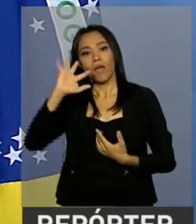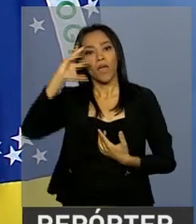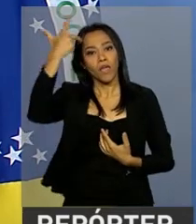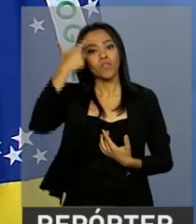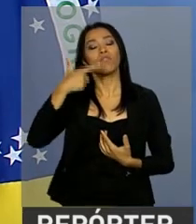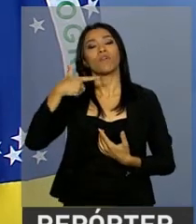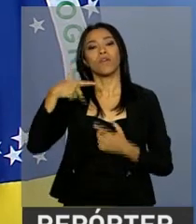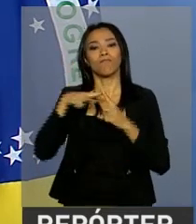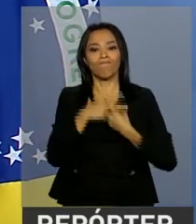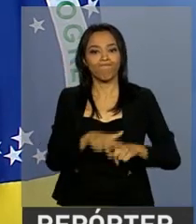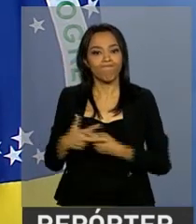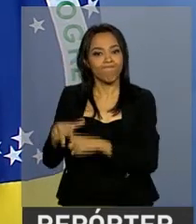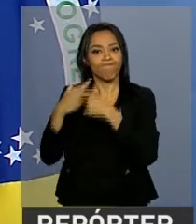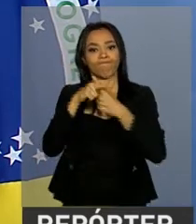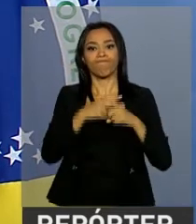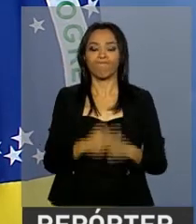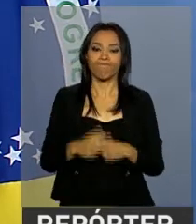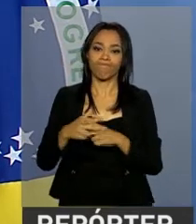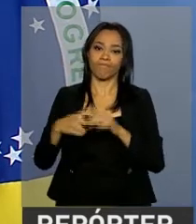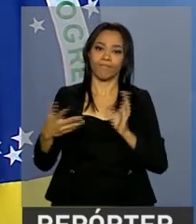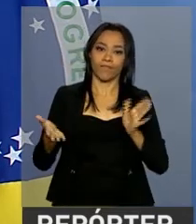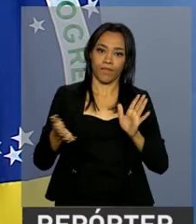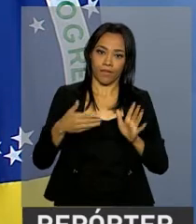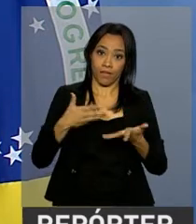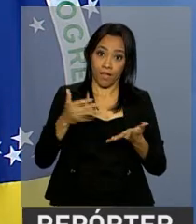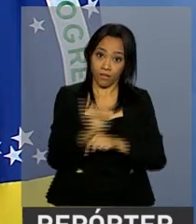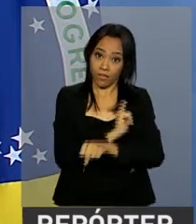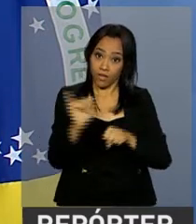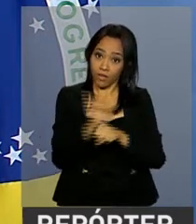precisa para retomar o crescimento econômico.